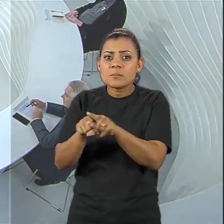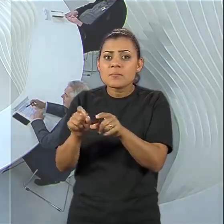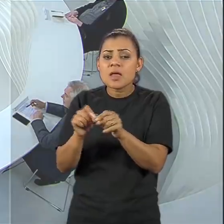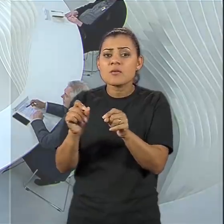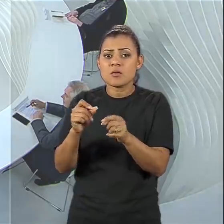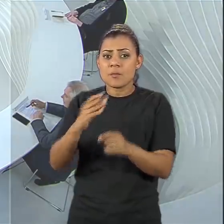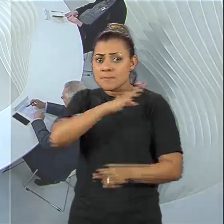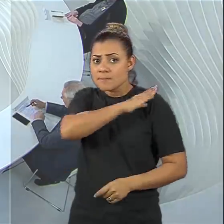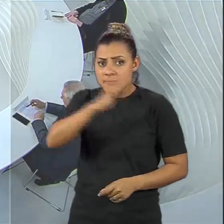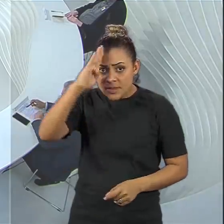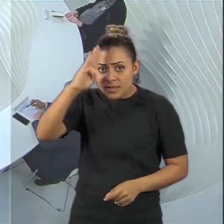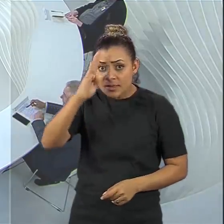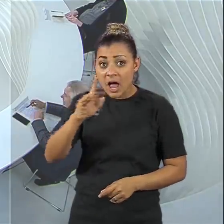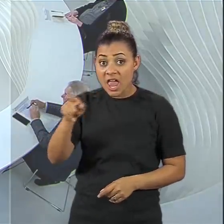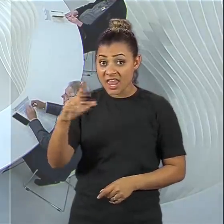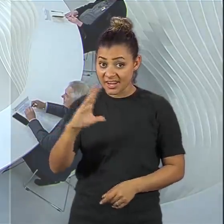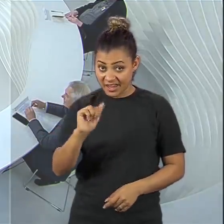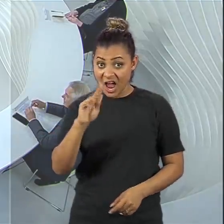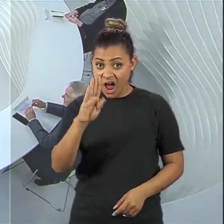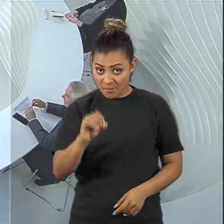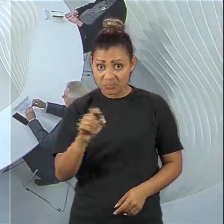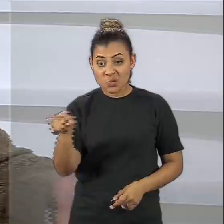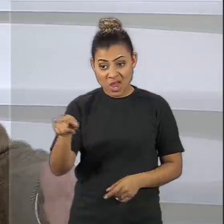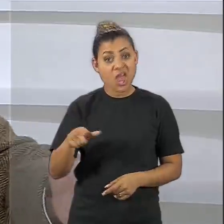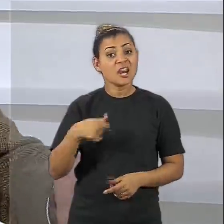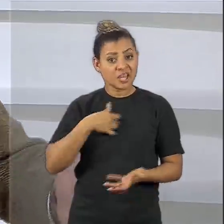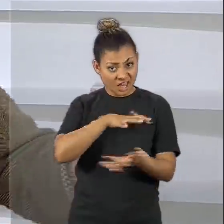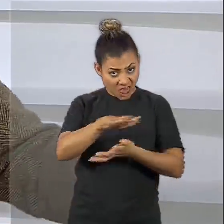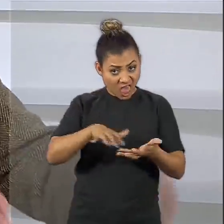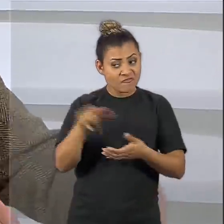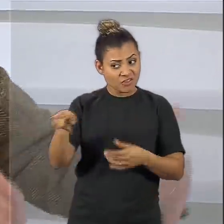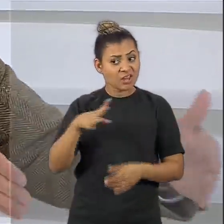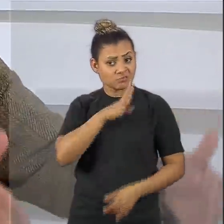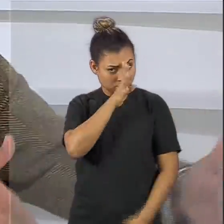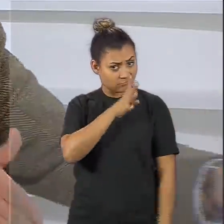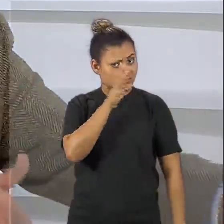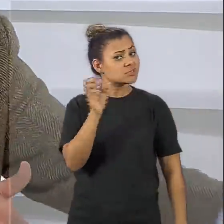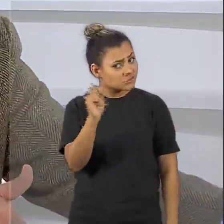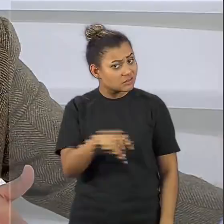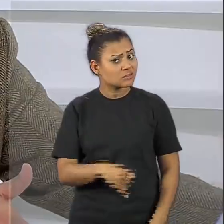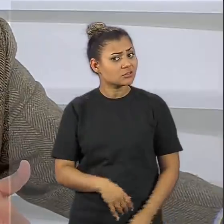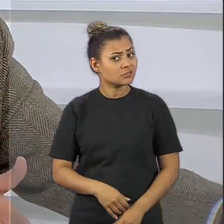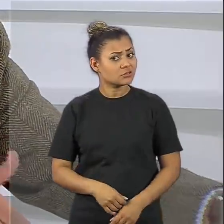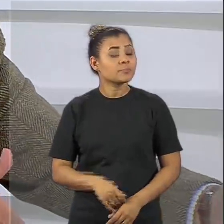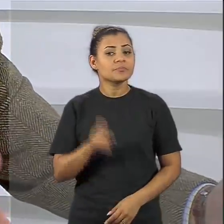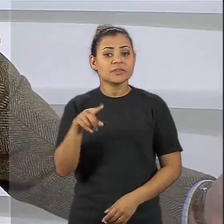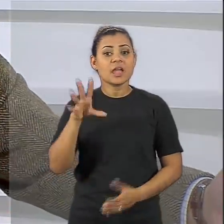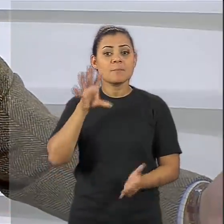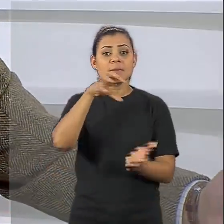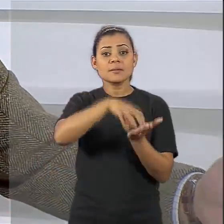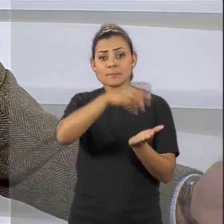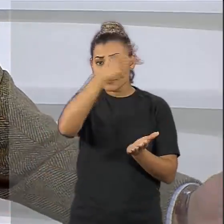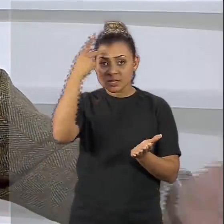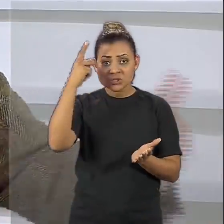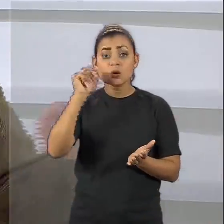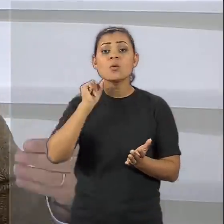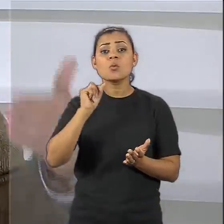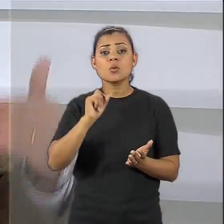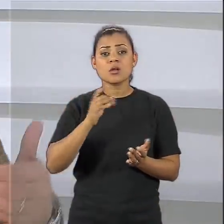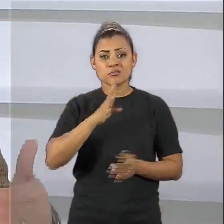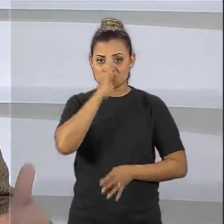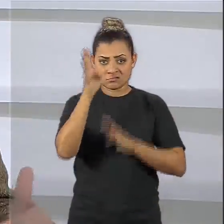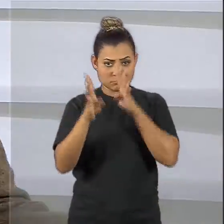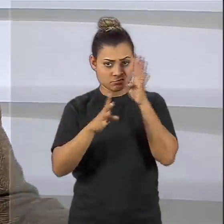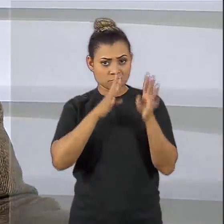também se comportou muito mal nas greves, ou seja, são pessoas desordeiras dentro das instituições. Isso causa, sim, uma